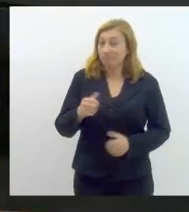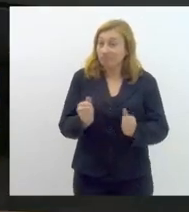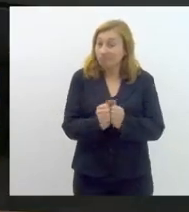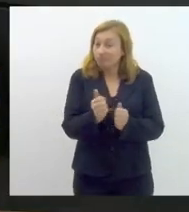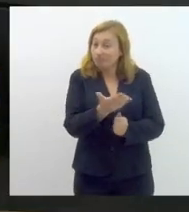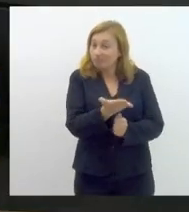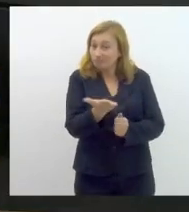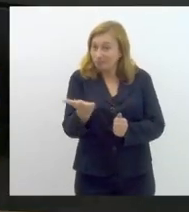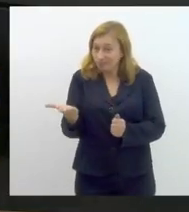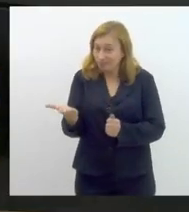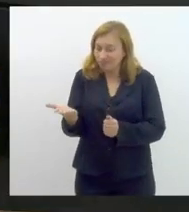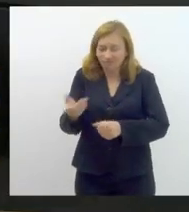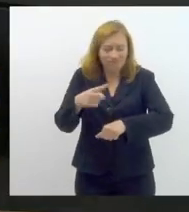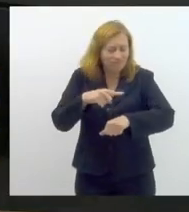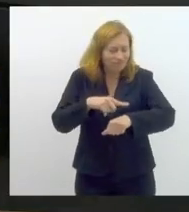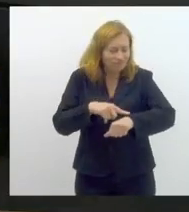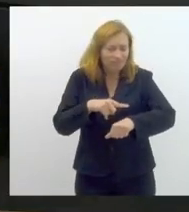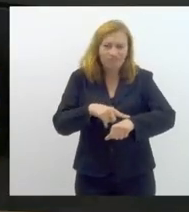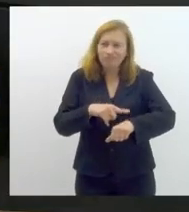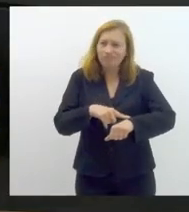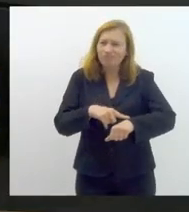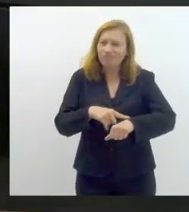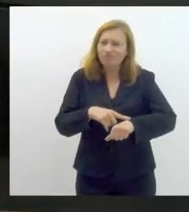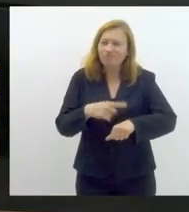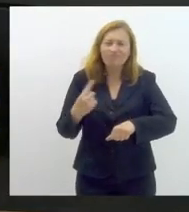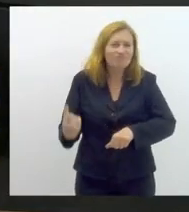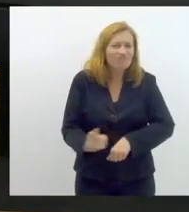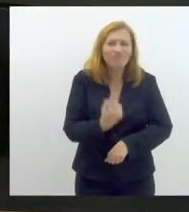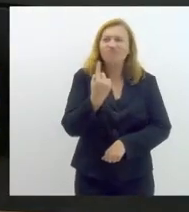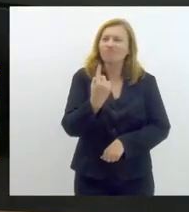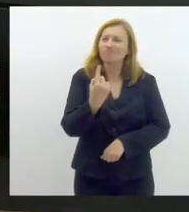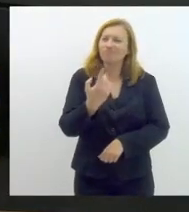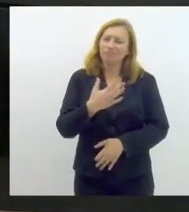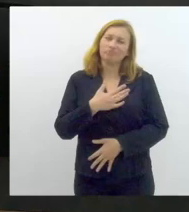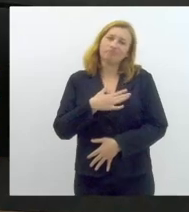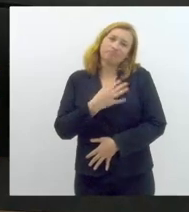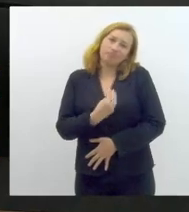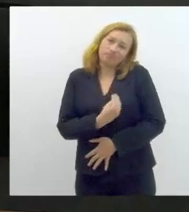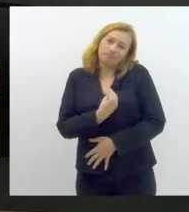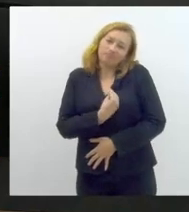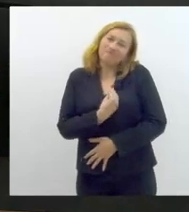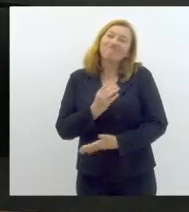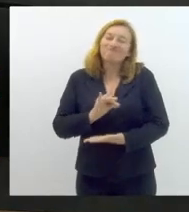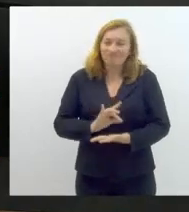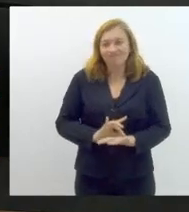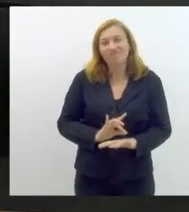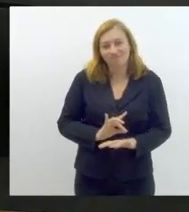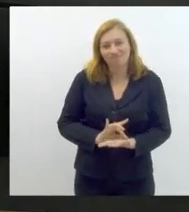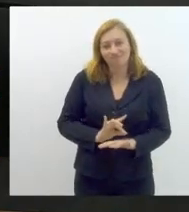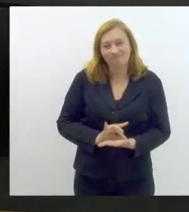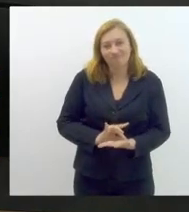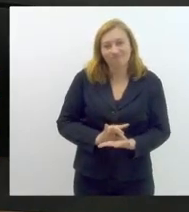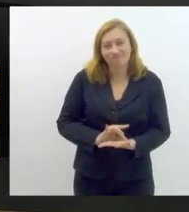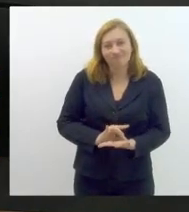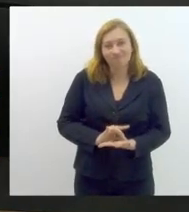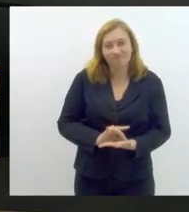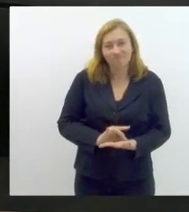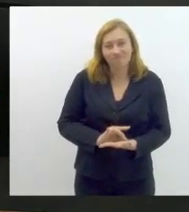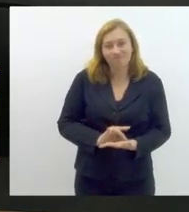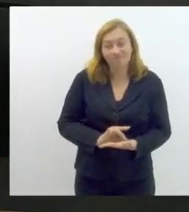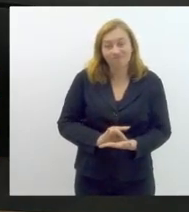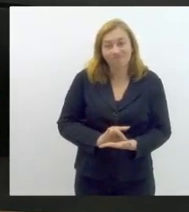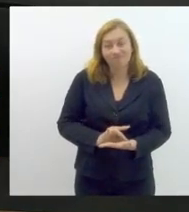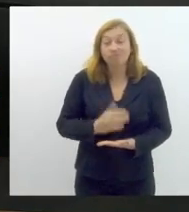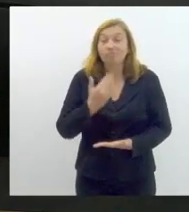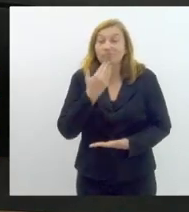vocês desse momento tão único na minha vida, de verdade. E eu